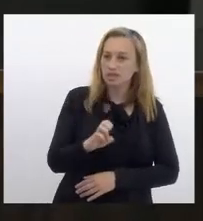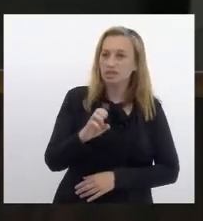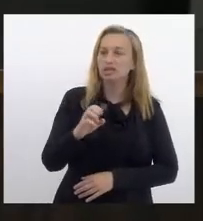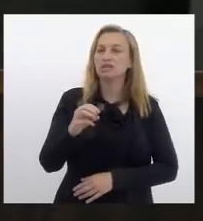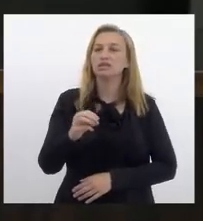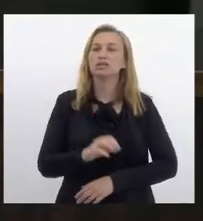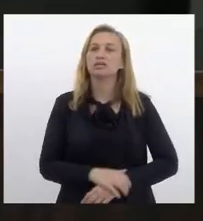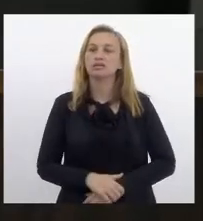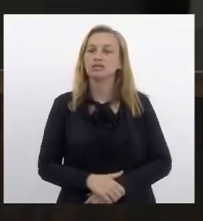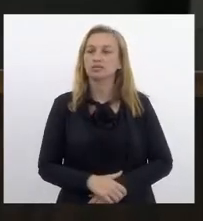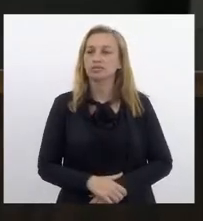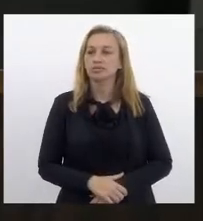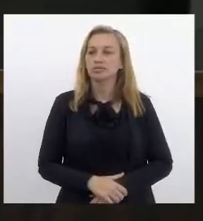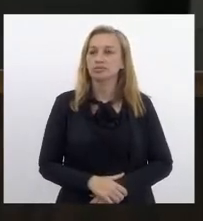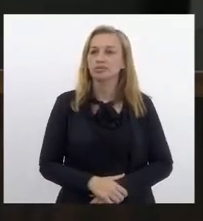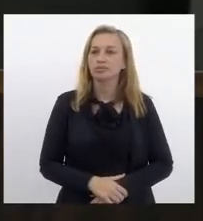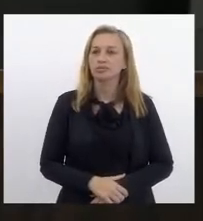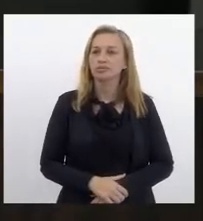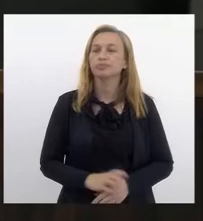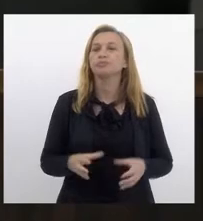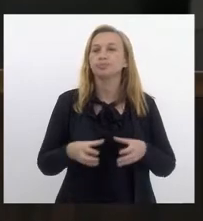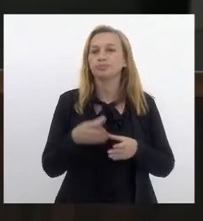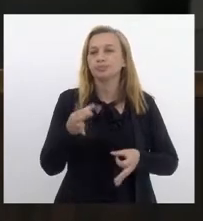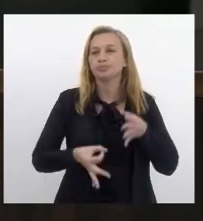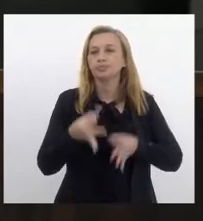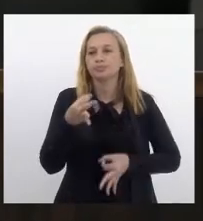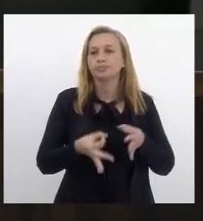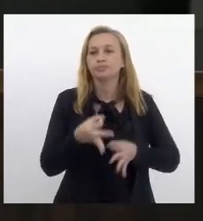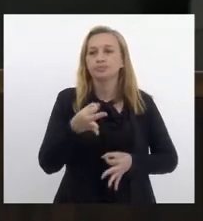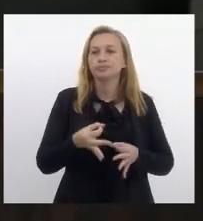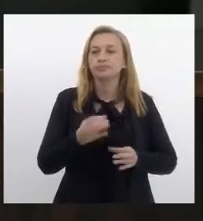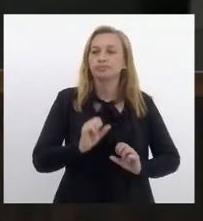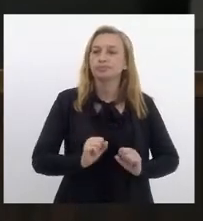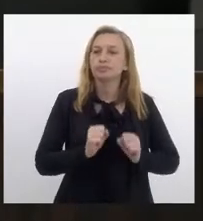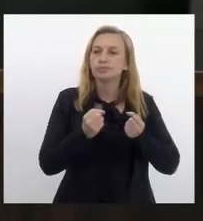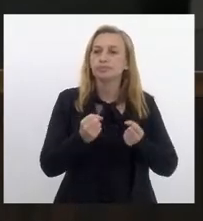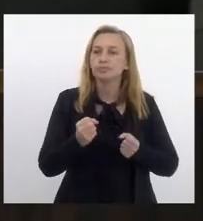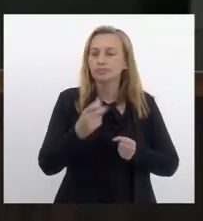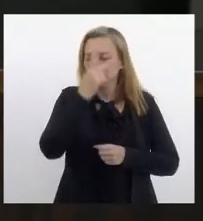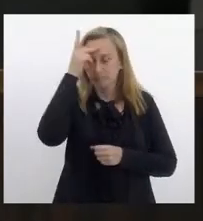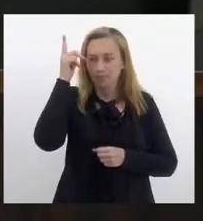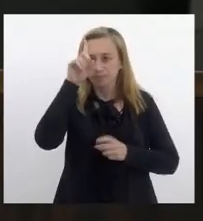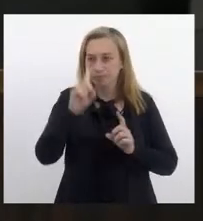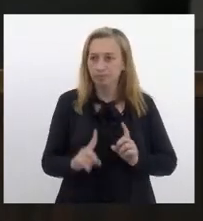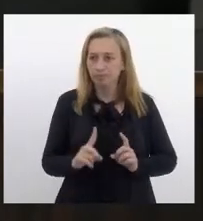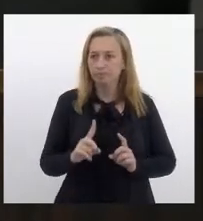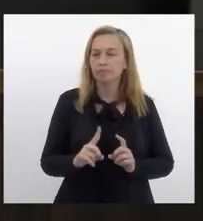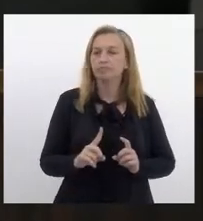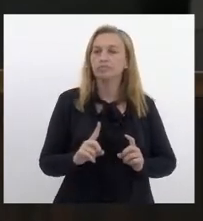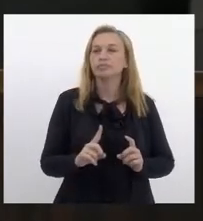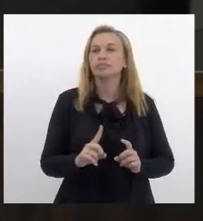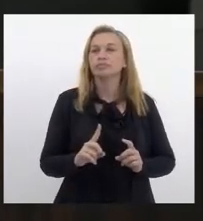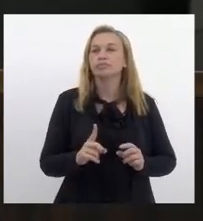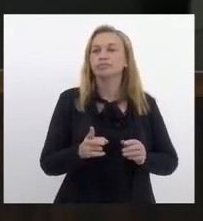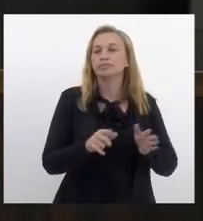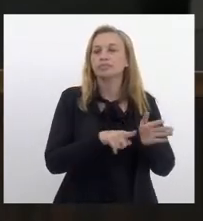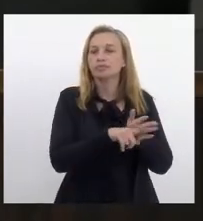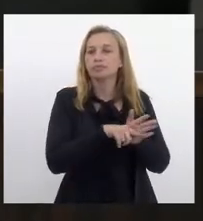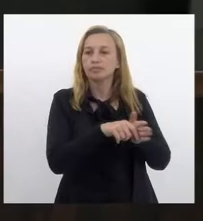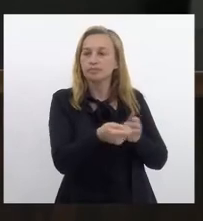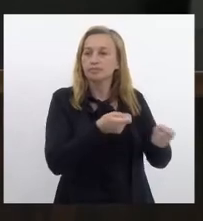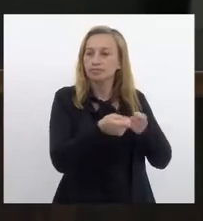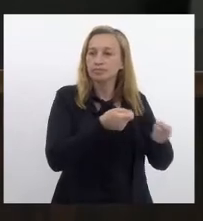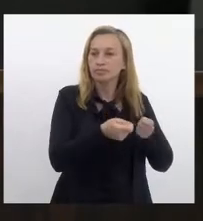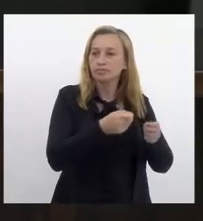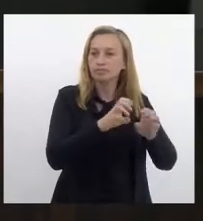Márcio Pacheco. Pedido de pareceres das comissões de Constituição, Justiça e Defesa da Pessoa com Deficiência, de Orçamento, Finanças, Fiscalização Financeira e Controle